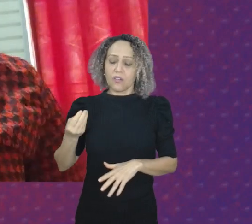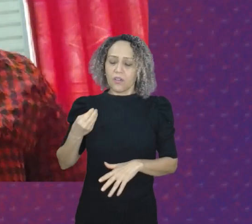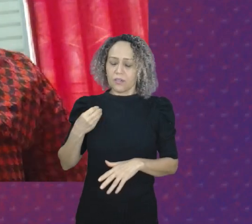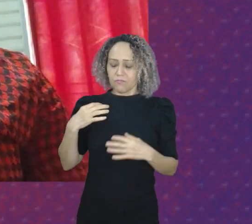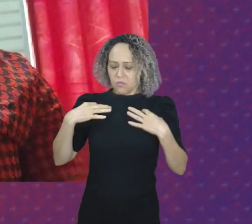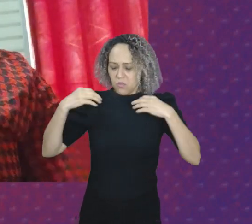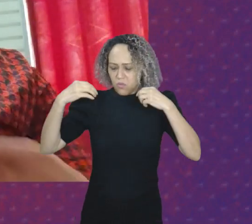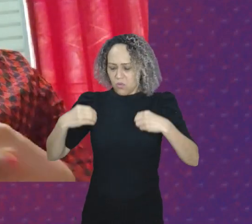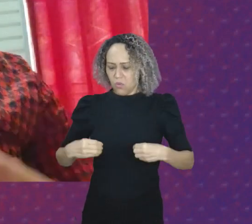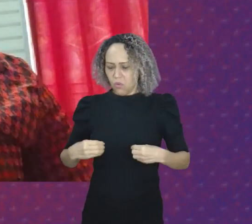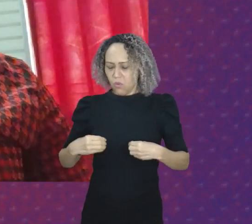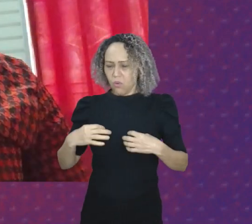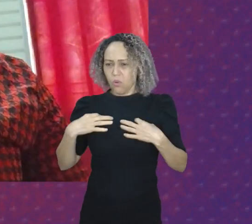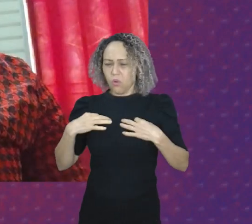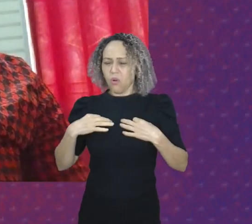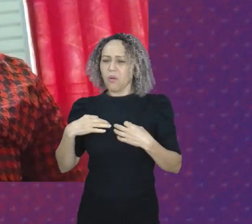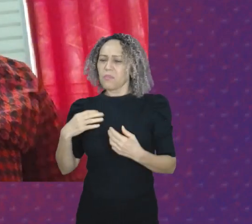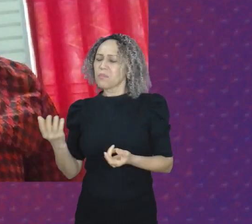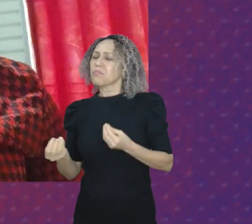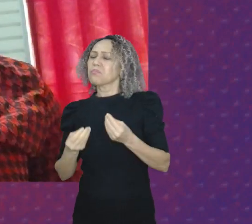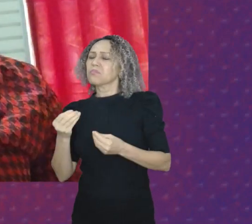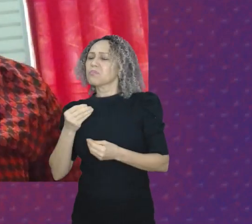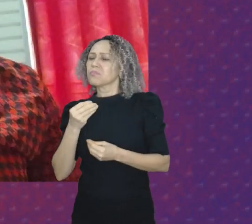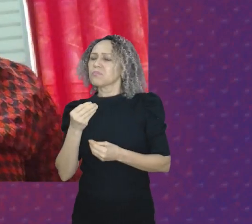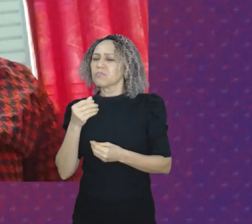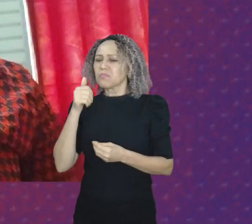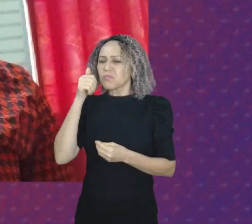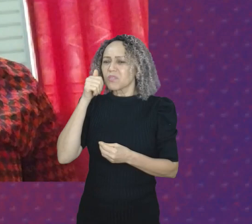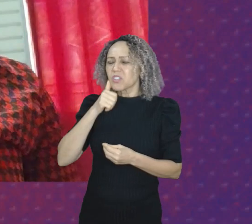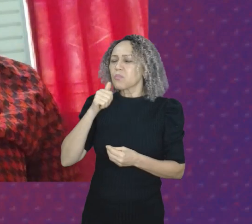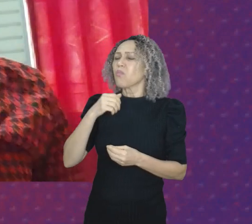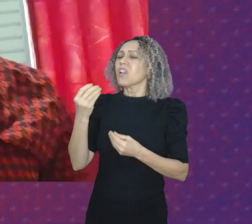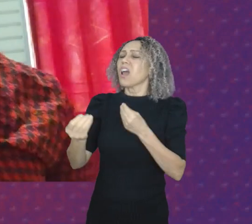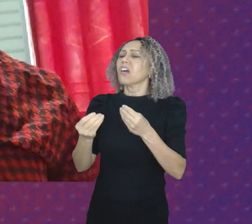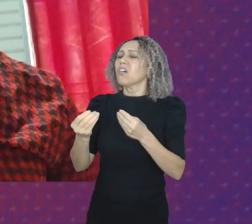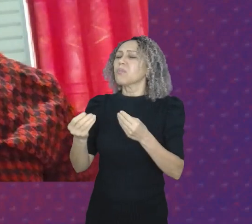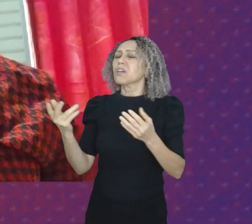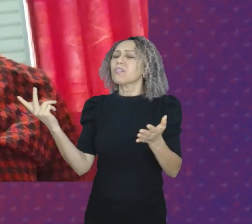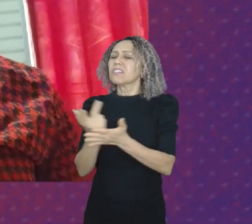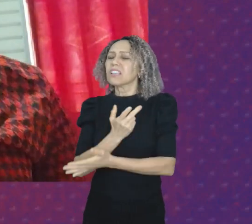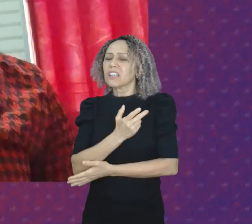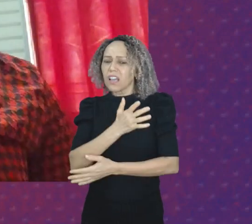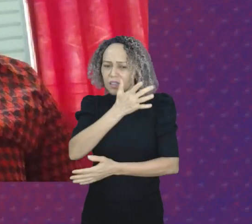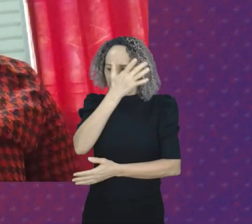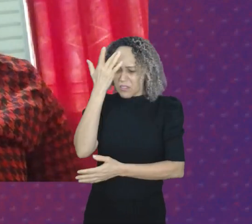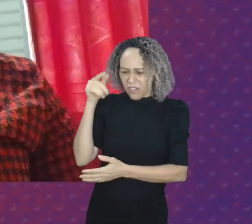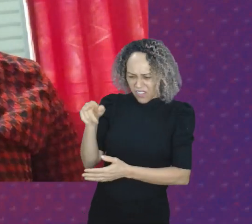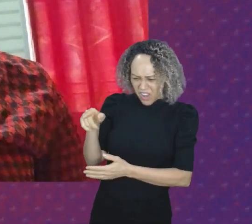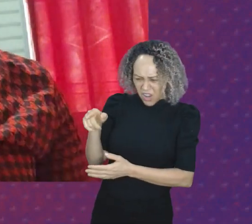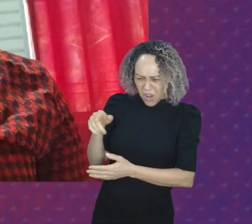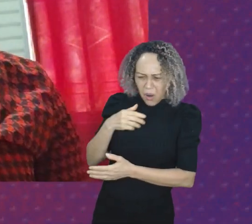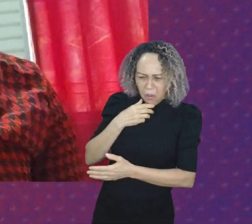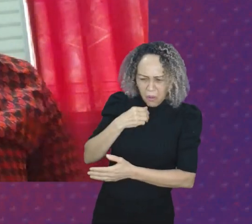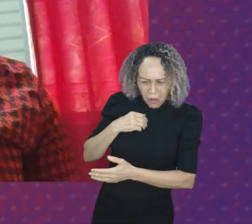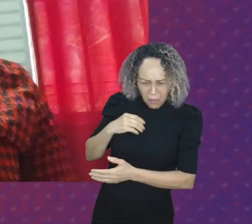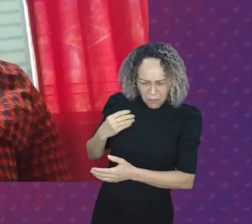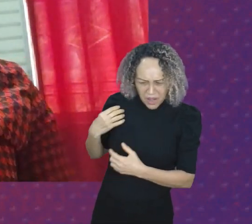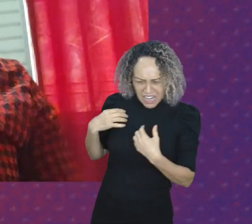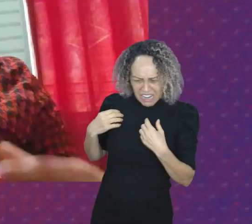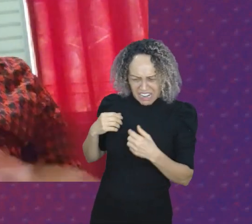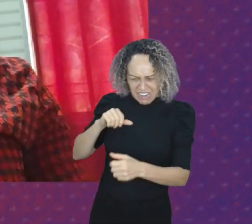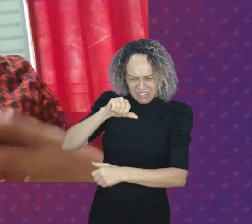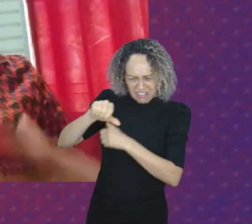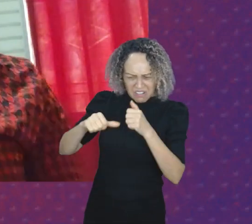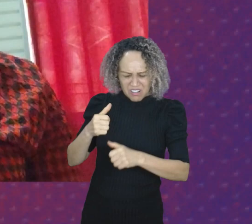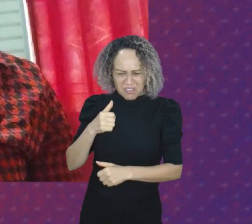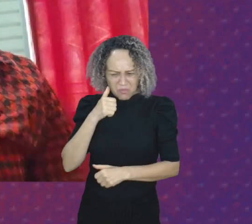Então, é todo um processo que faz com que as mulheres travestis e transexuais venham a cada dia mais